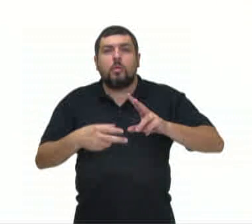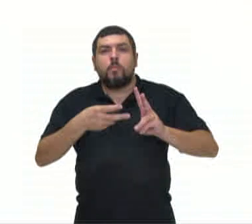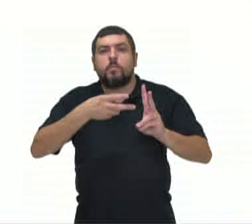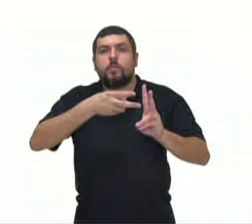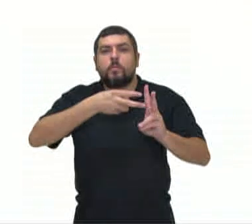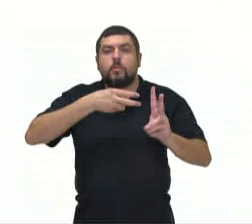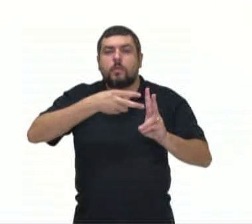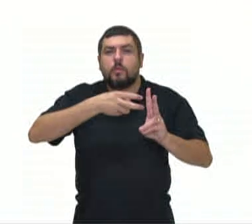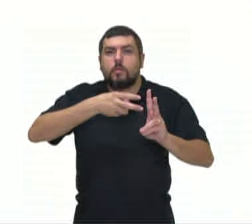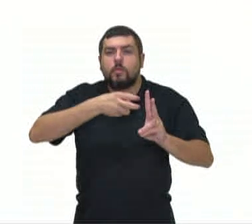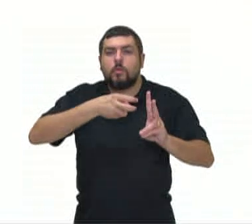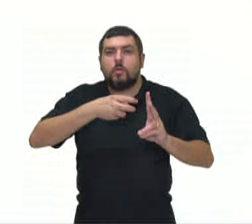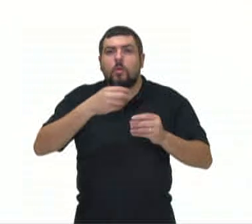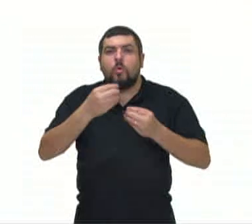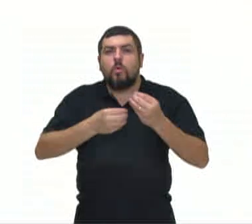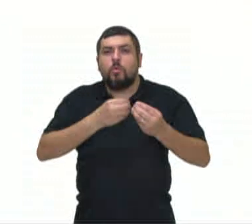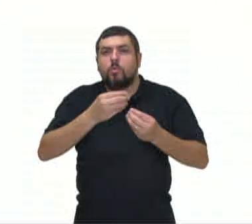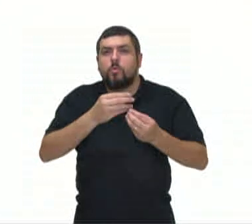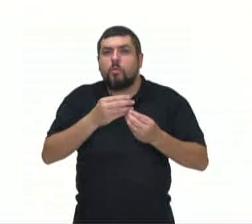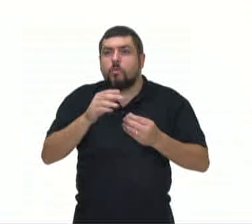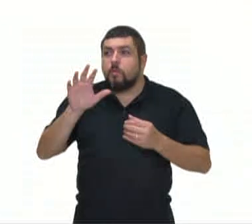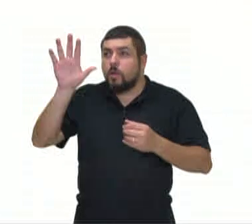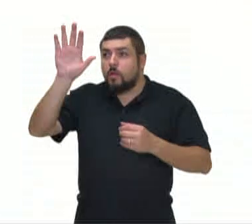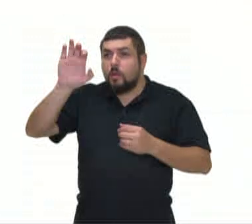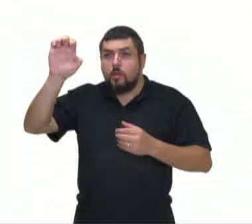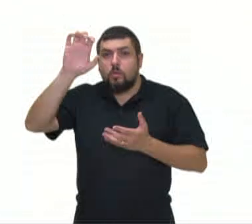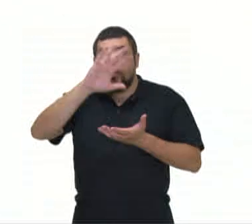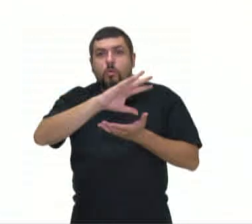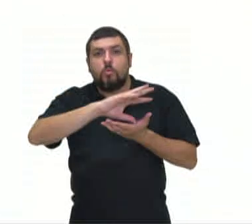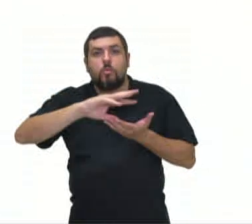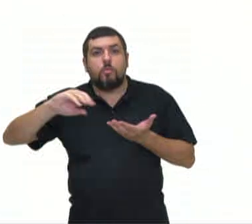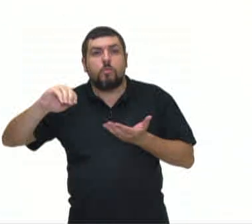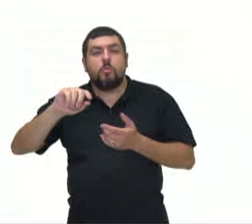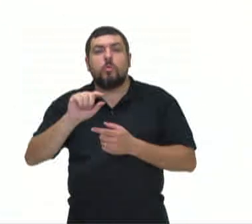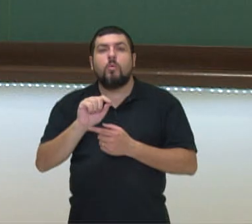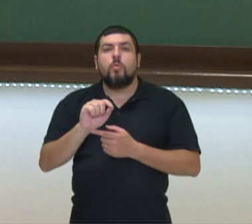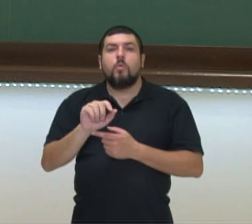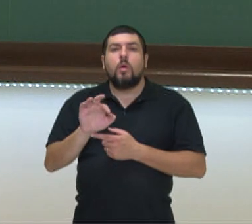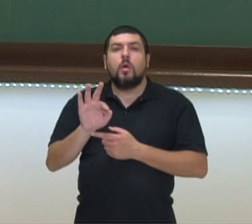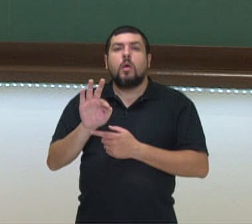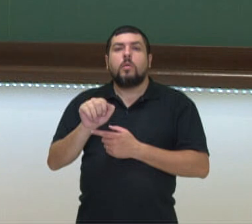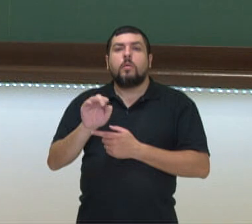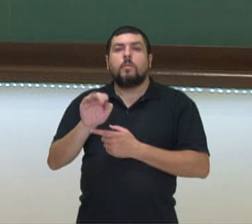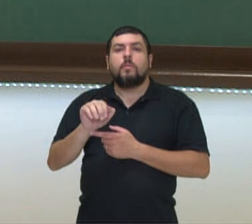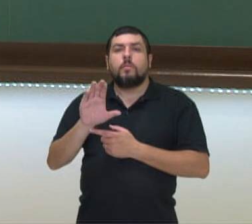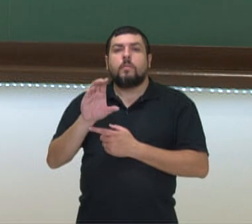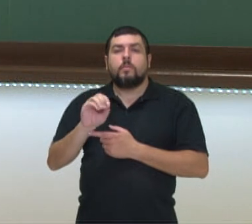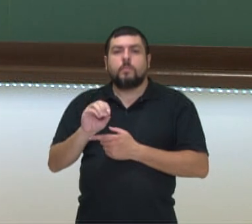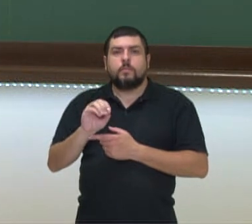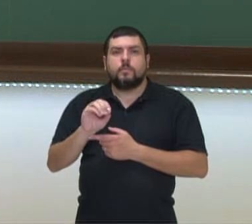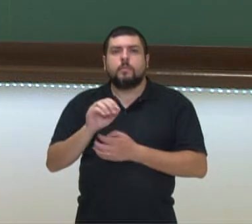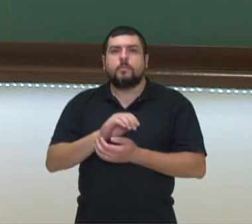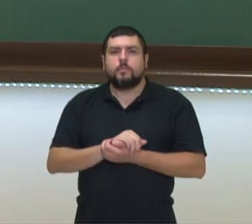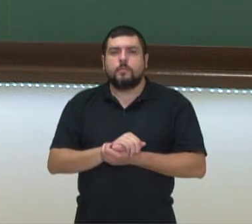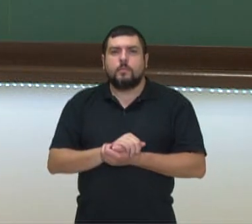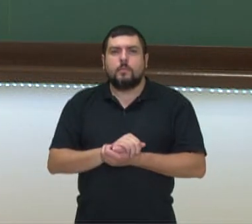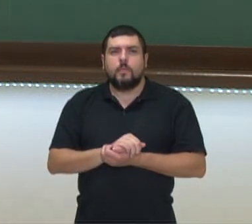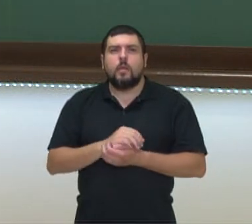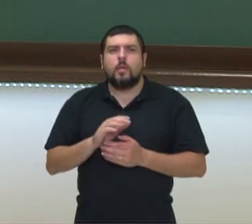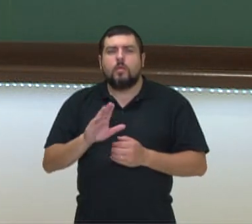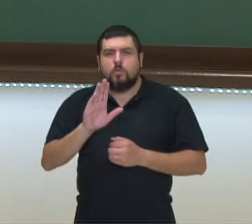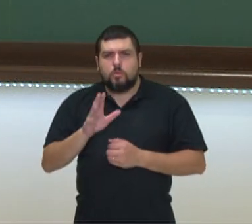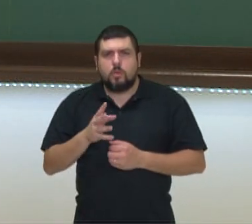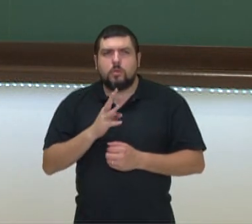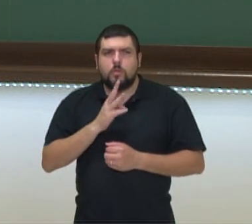introduzido na Europa pelos espanhóis, que era o tabaco, né? Então os indígenas já conheciam o uso do